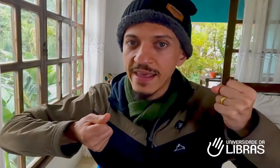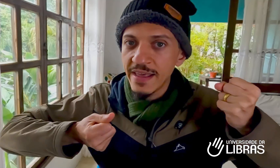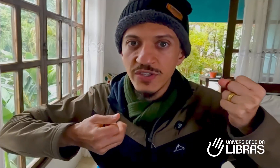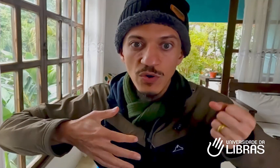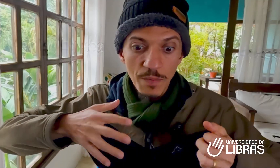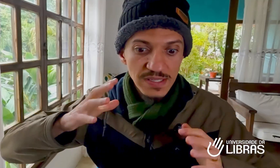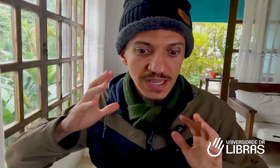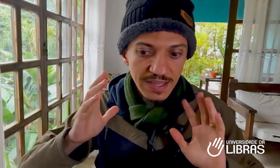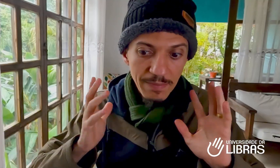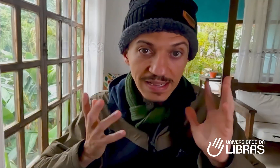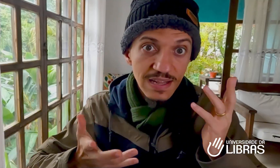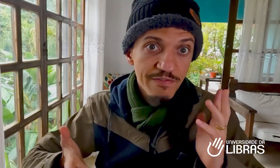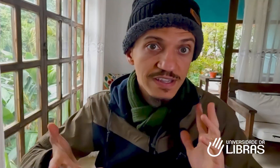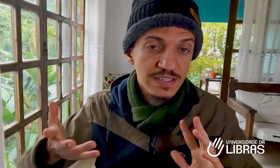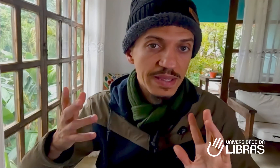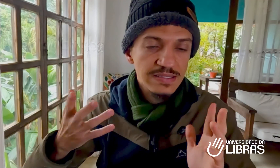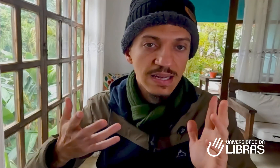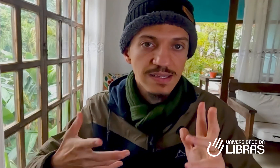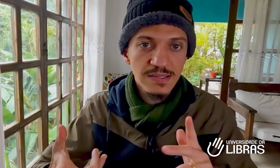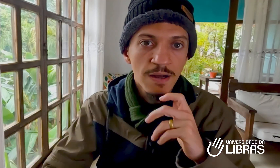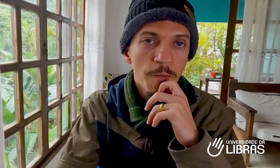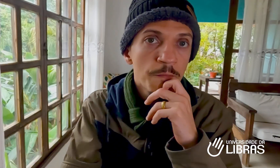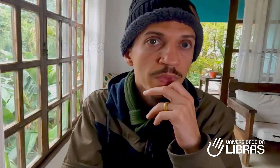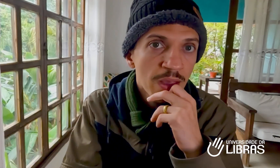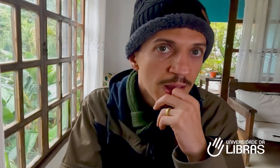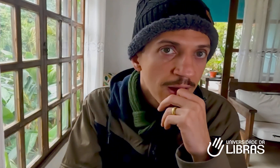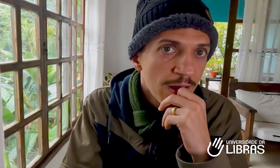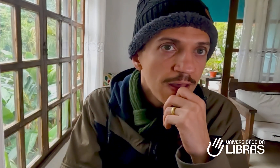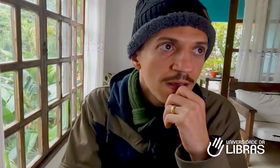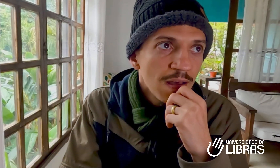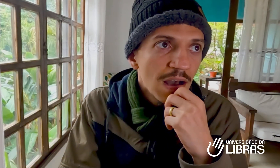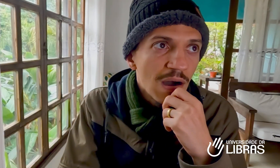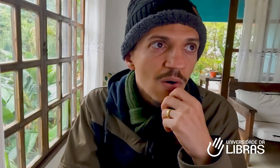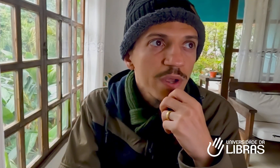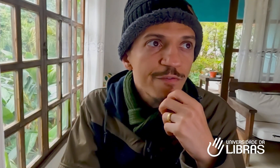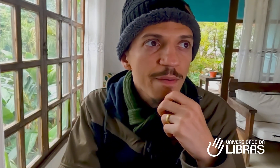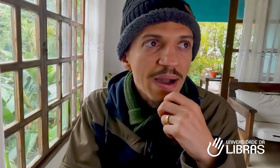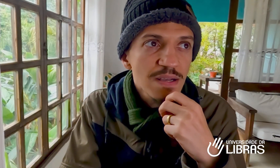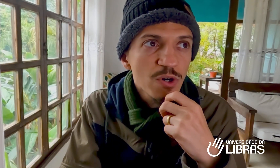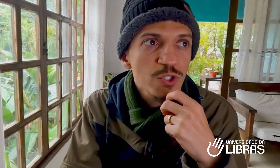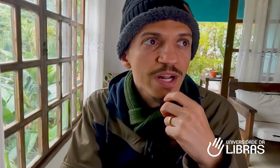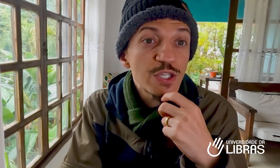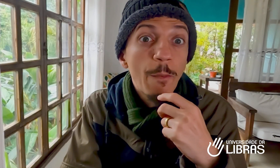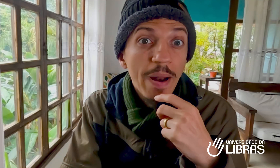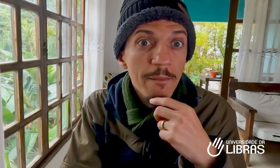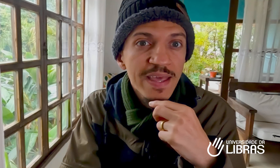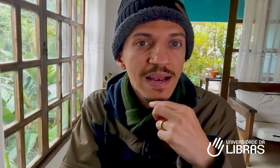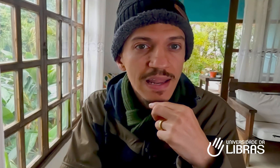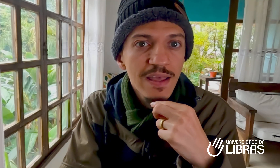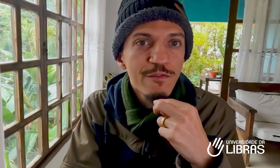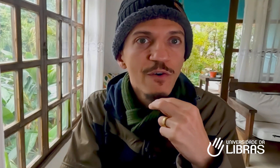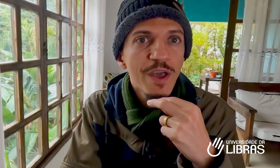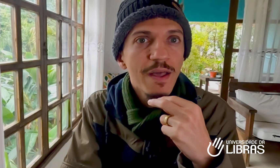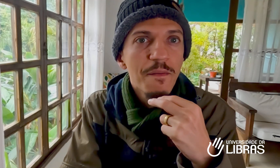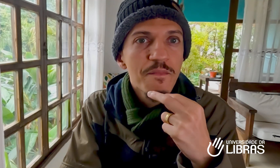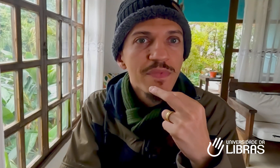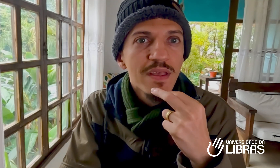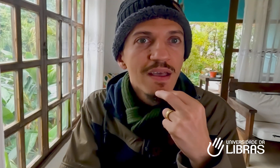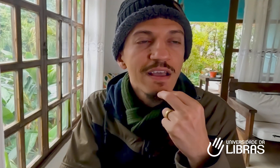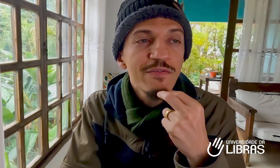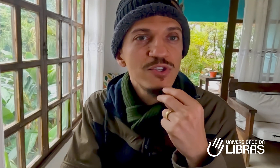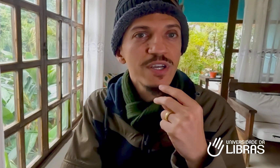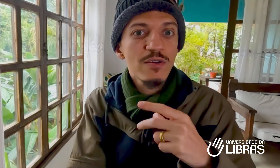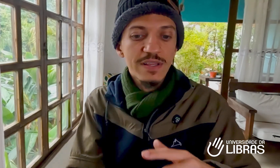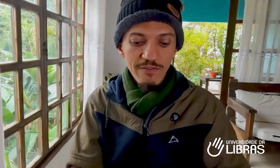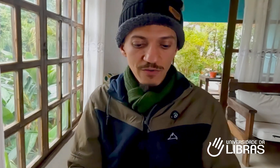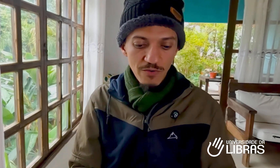minha mente, eu comecei a ter mais leveza na minha sinalização, o que foi mais emocionante para mim ali foi,